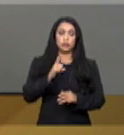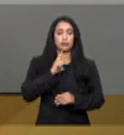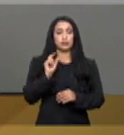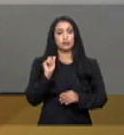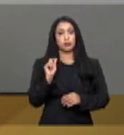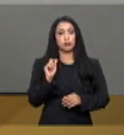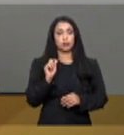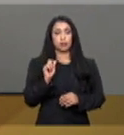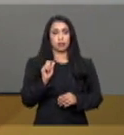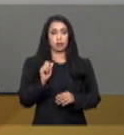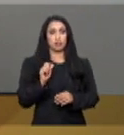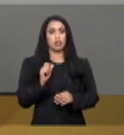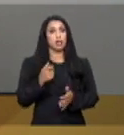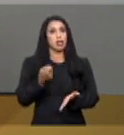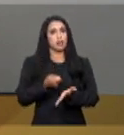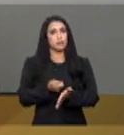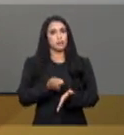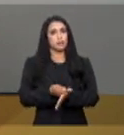mais restritiva